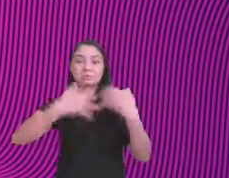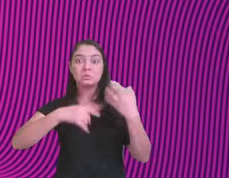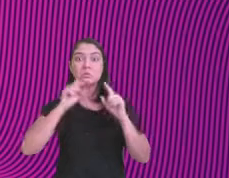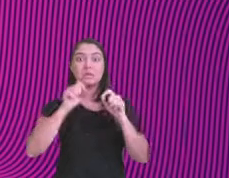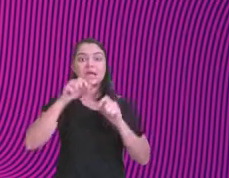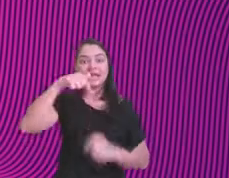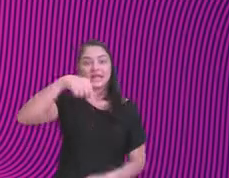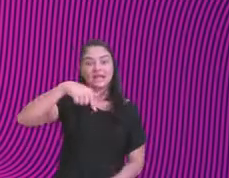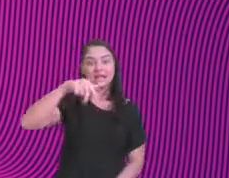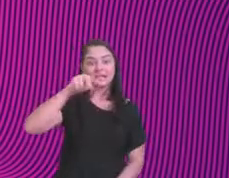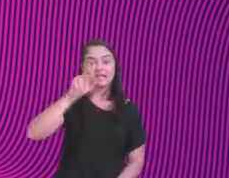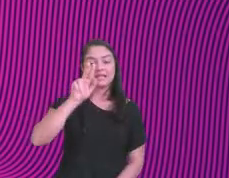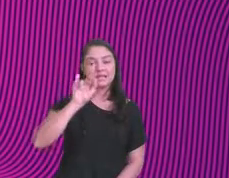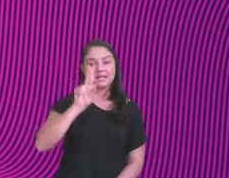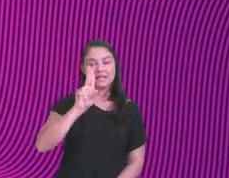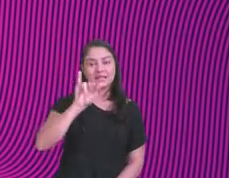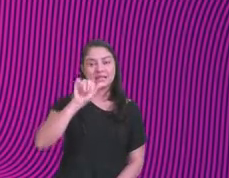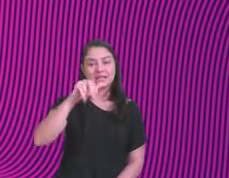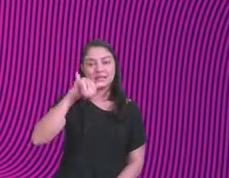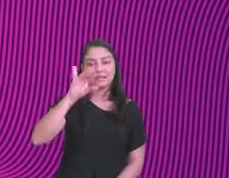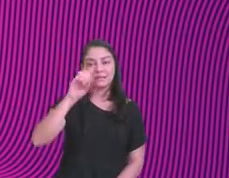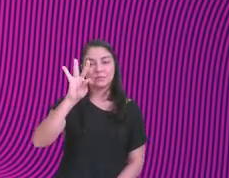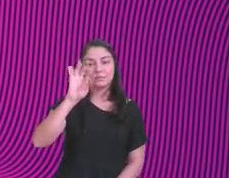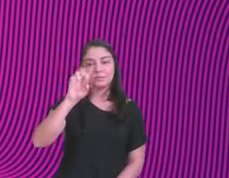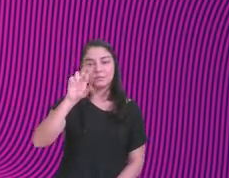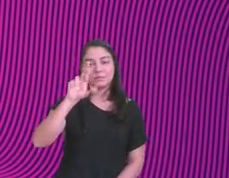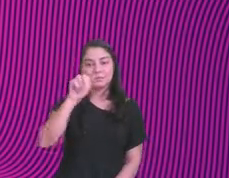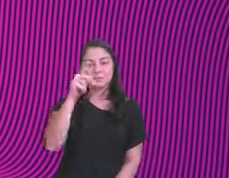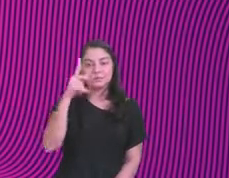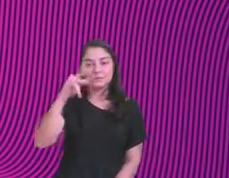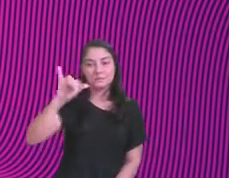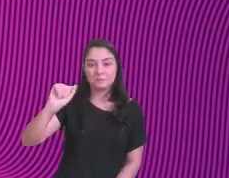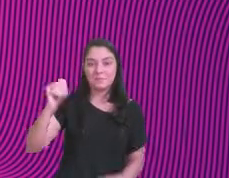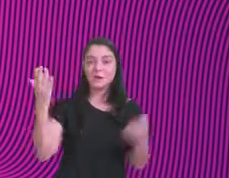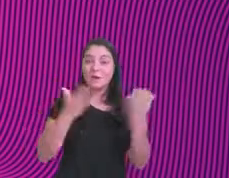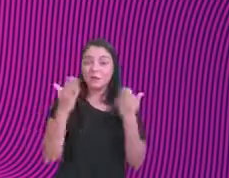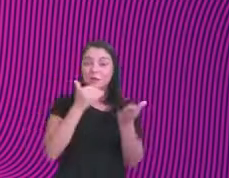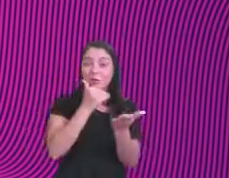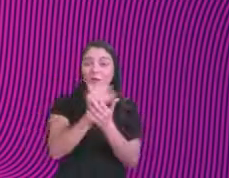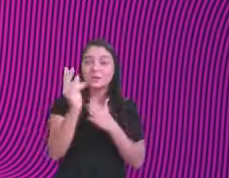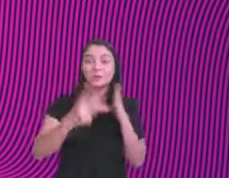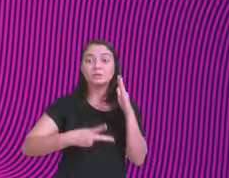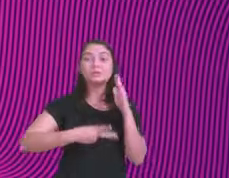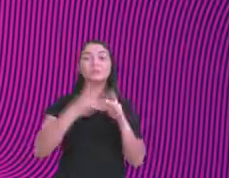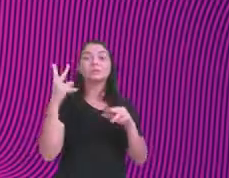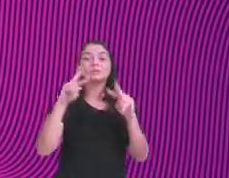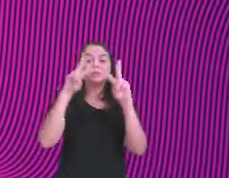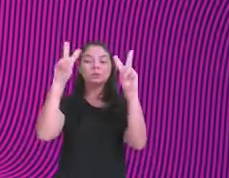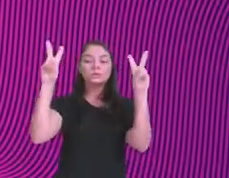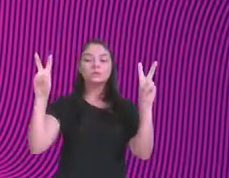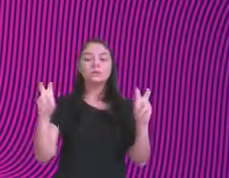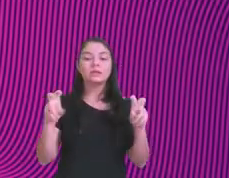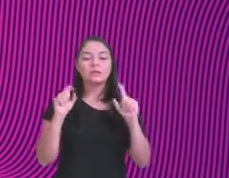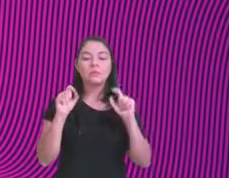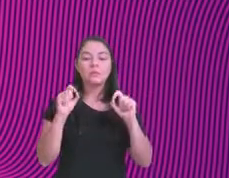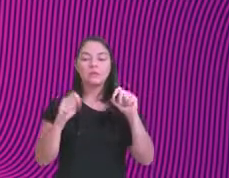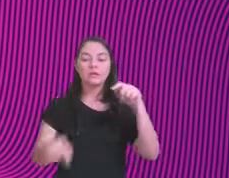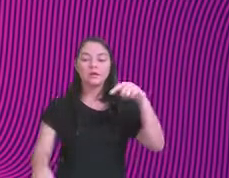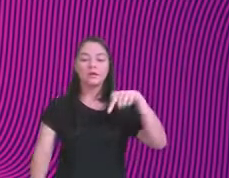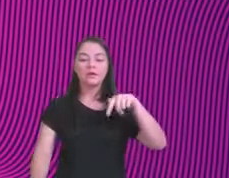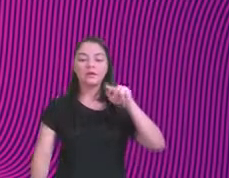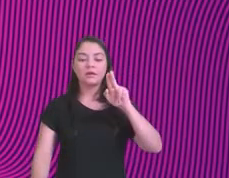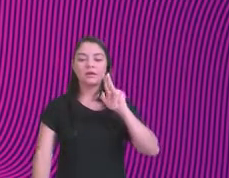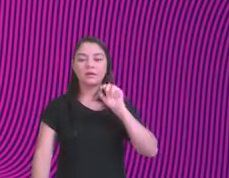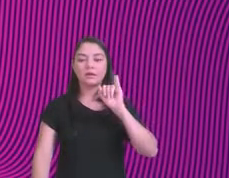intraperitoneal. Então, a gente vai dar início agora ao segundo bloco. O tema é quimioterapia intraperitoneal, a gente vai falar um pouco sobre